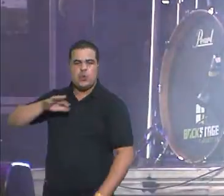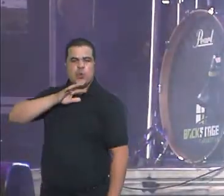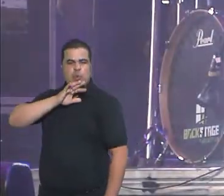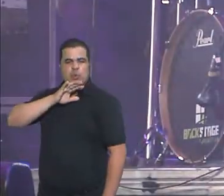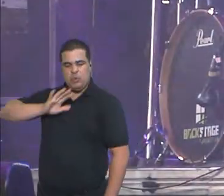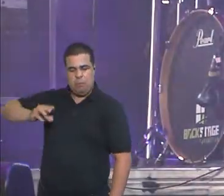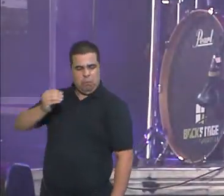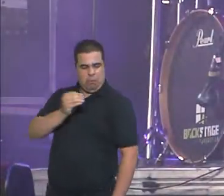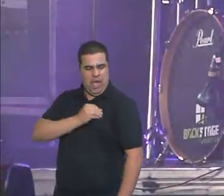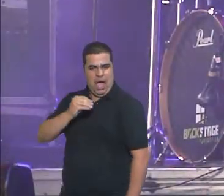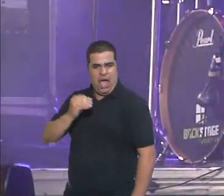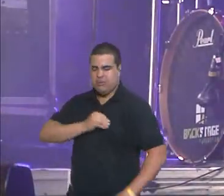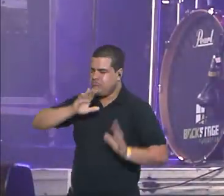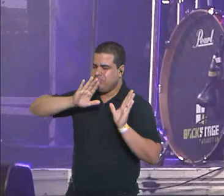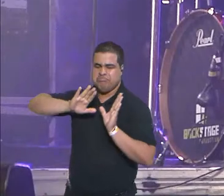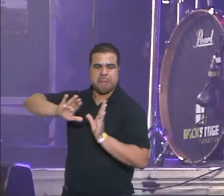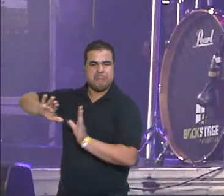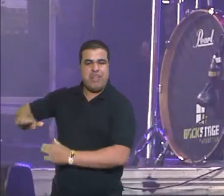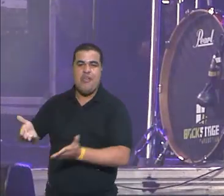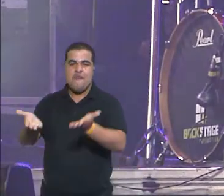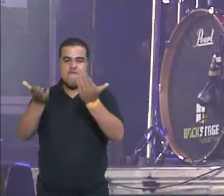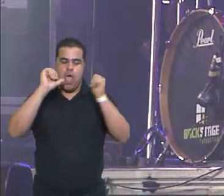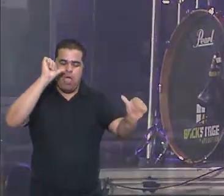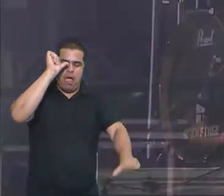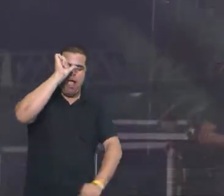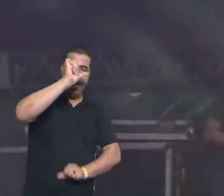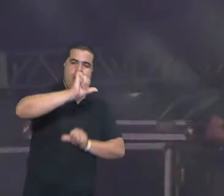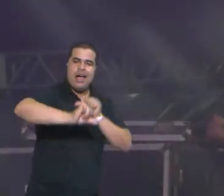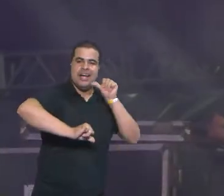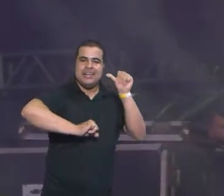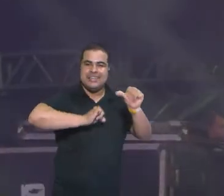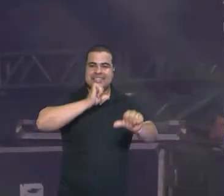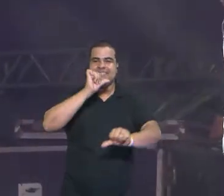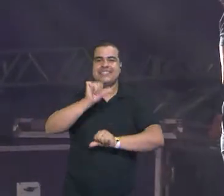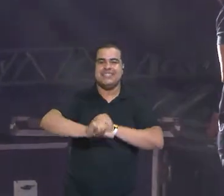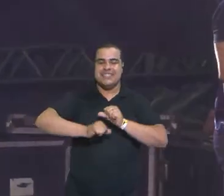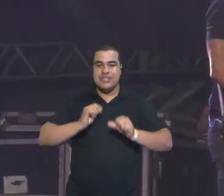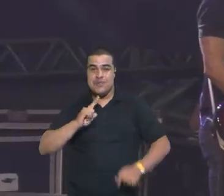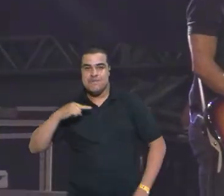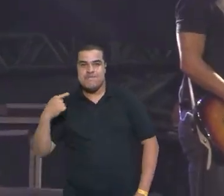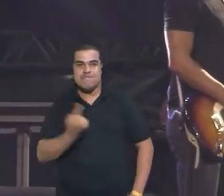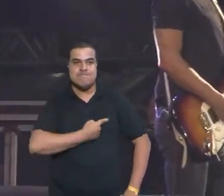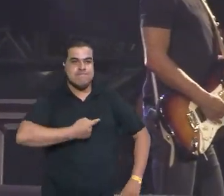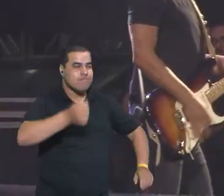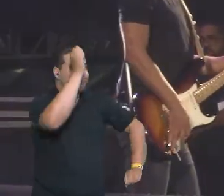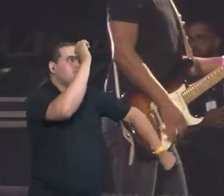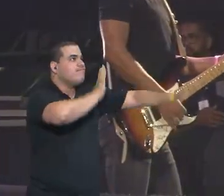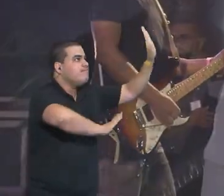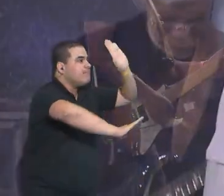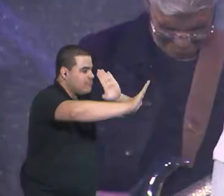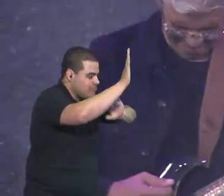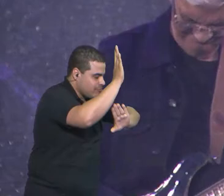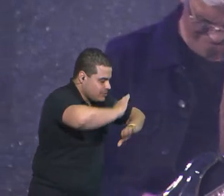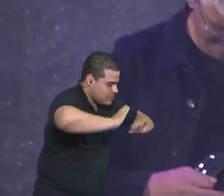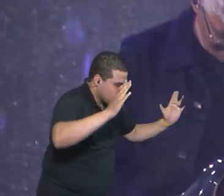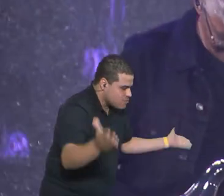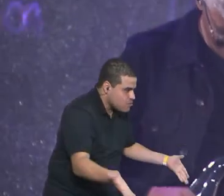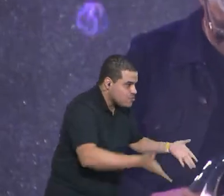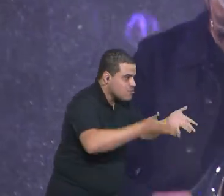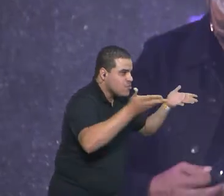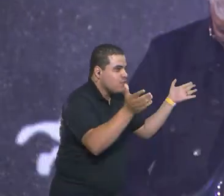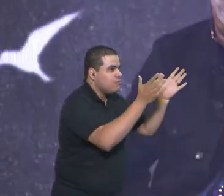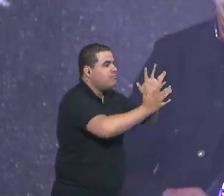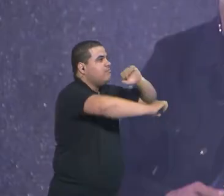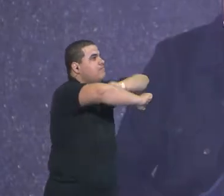passa o novo ser brilhar a luz canta a luz para a